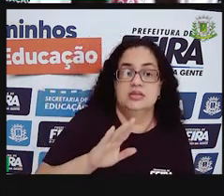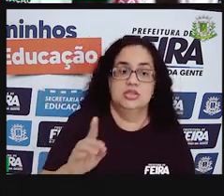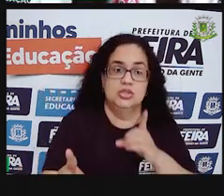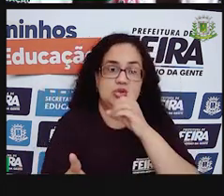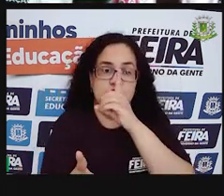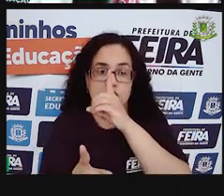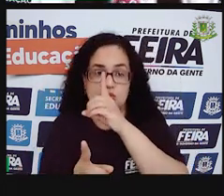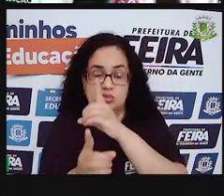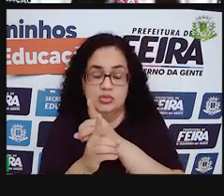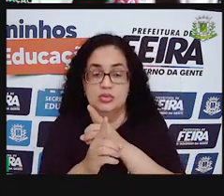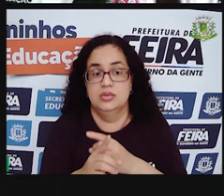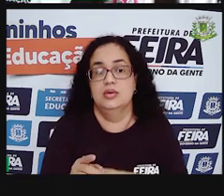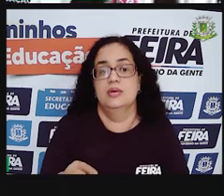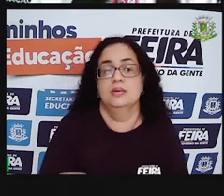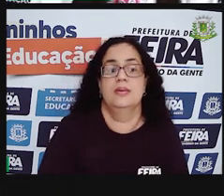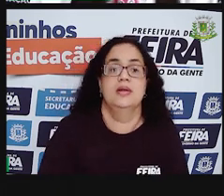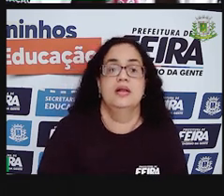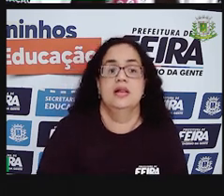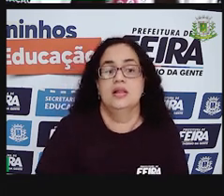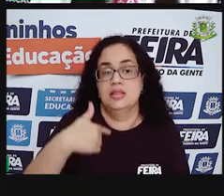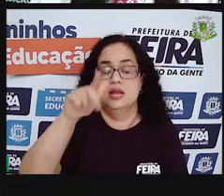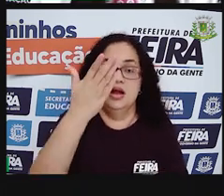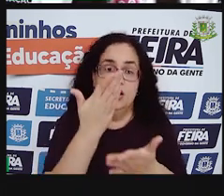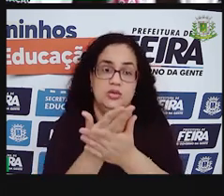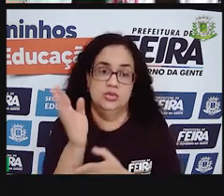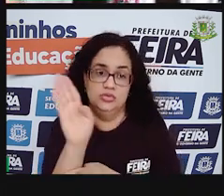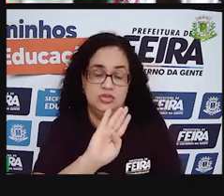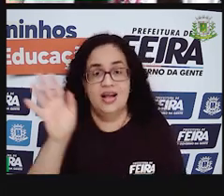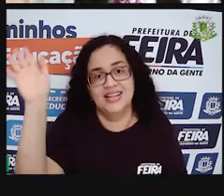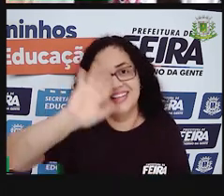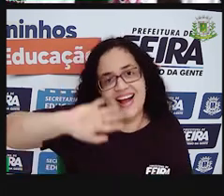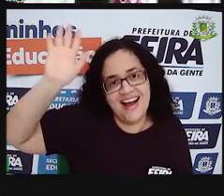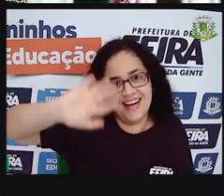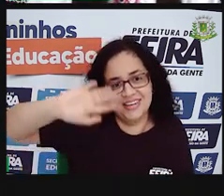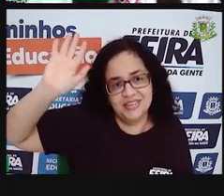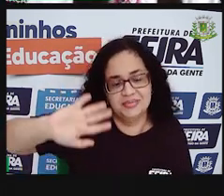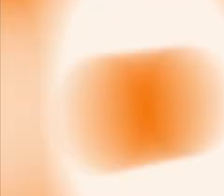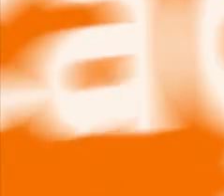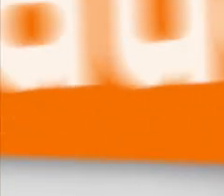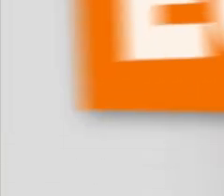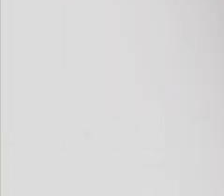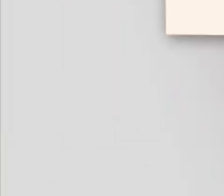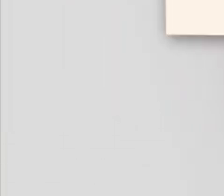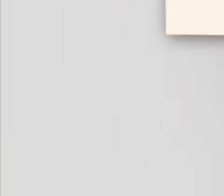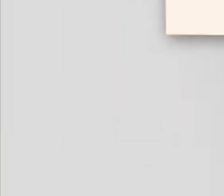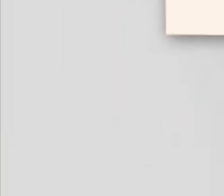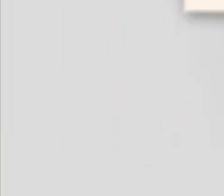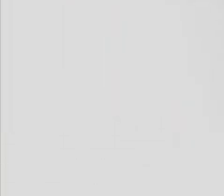encontra num próximo momento, numa próxima videoaula. Tchau, tchau, turma.